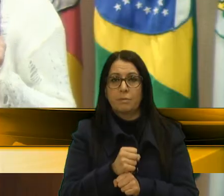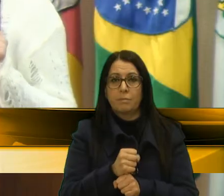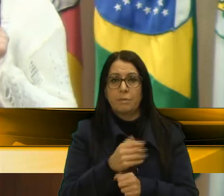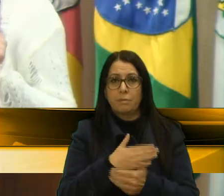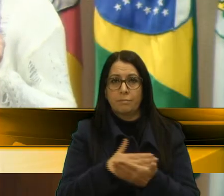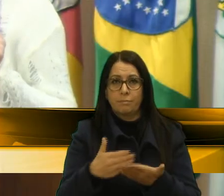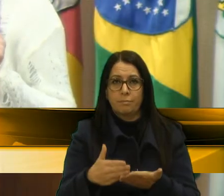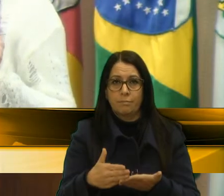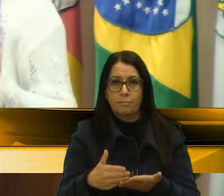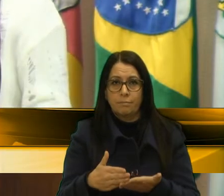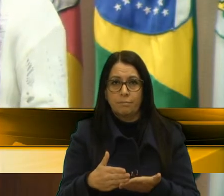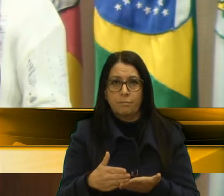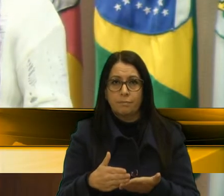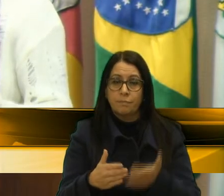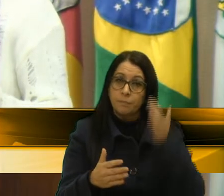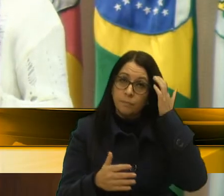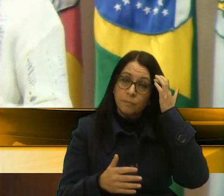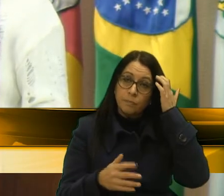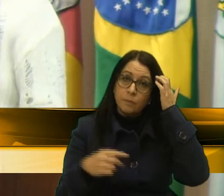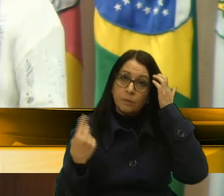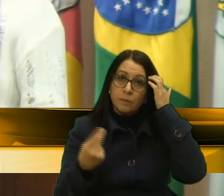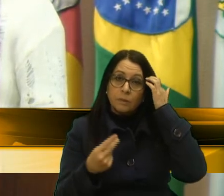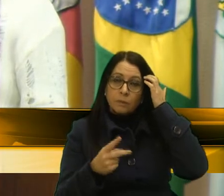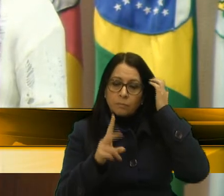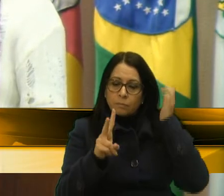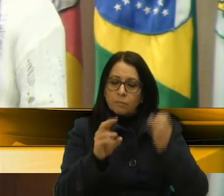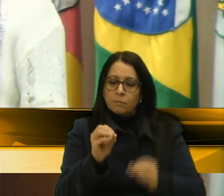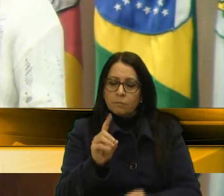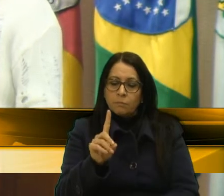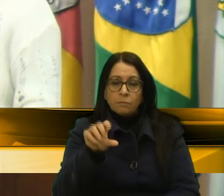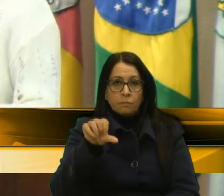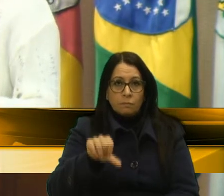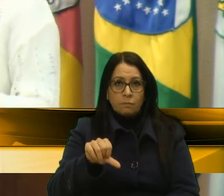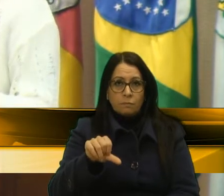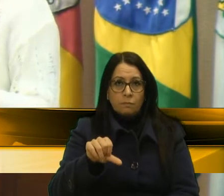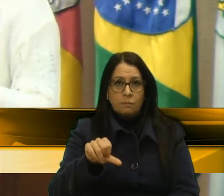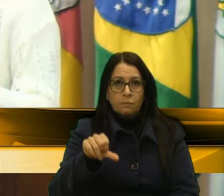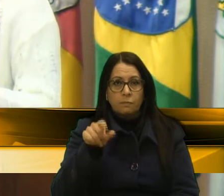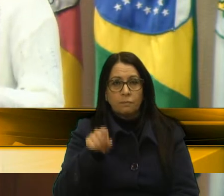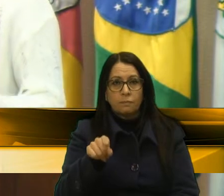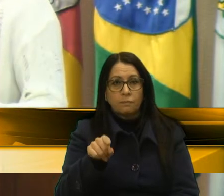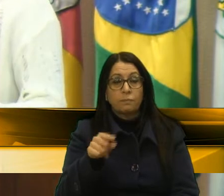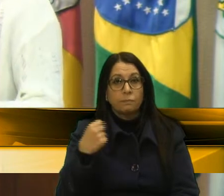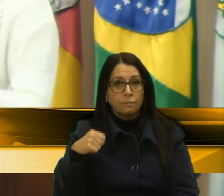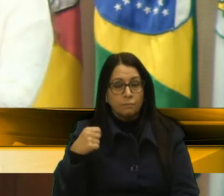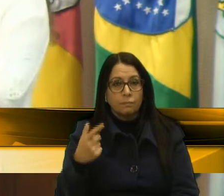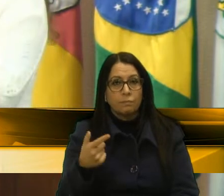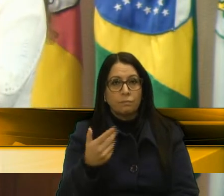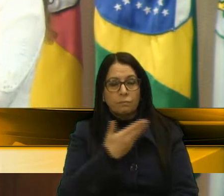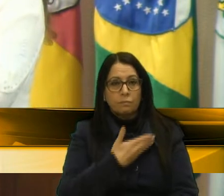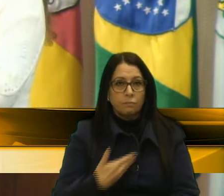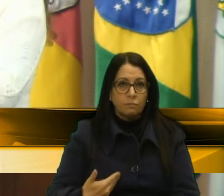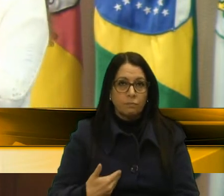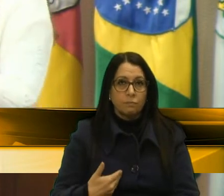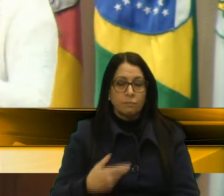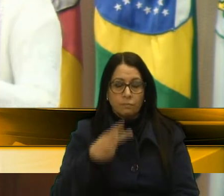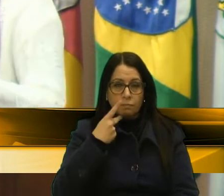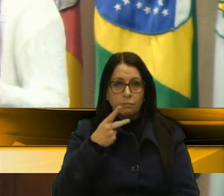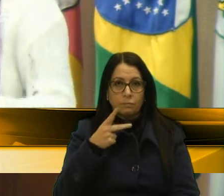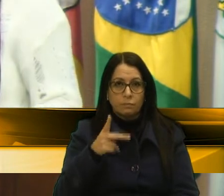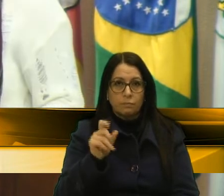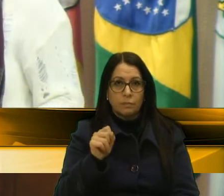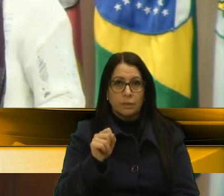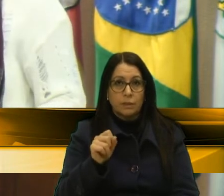para iniciarem. Então, nós estamos em 2019, nós estamos, né, é necessário, o governo afirma que é necessário que